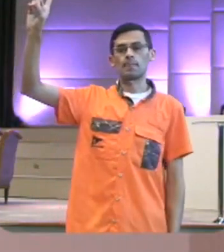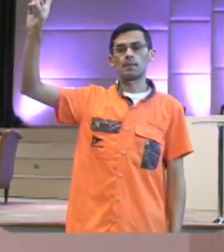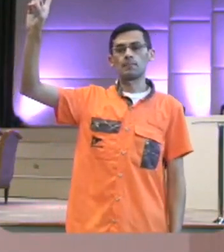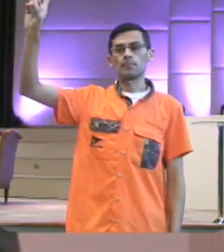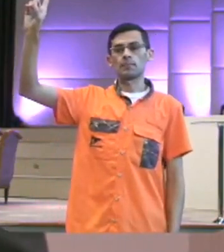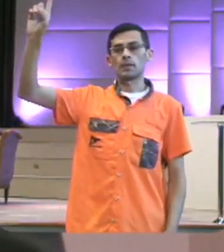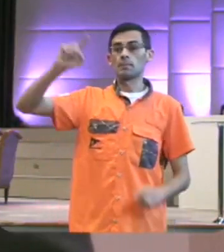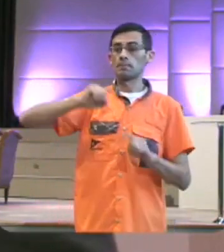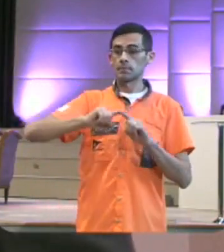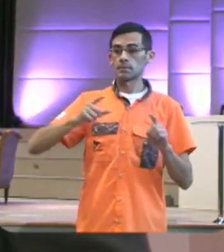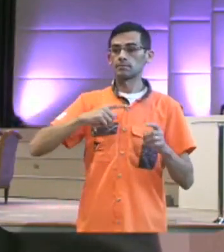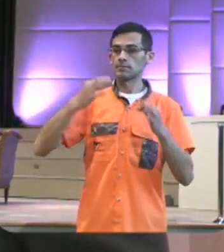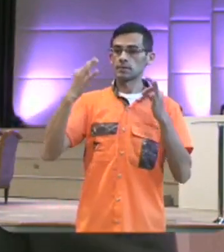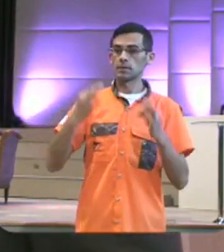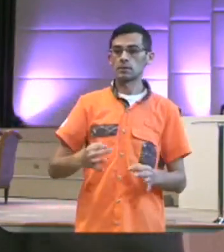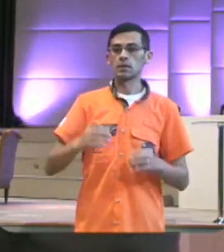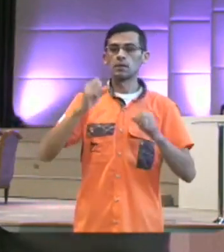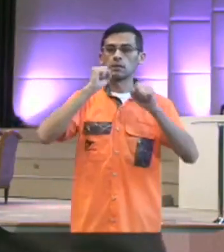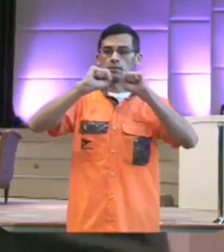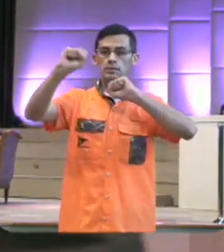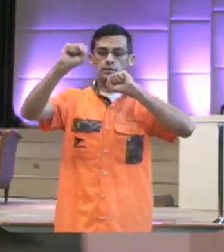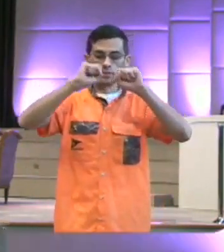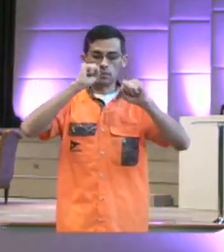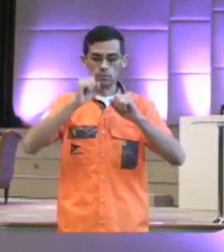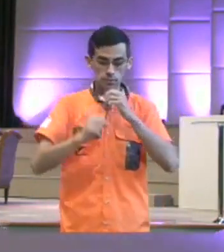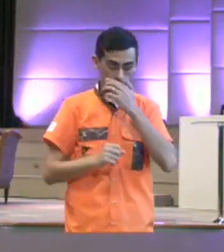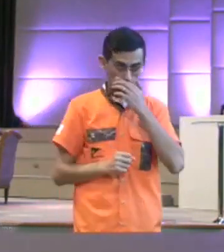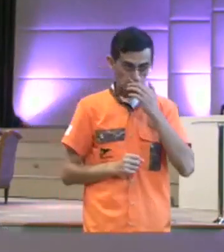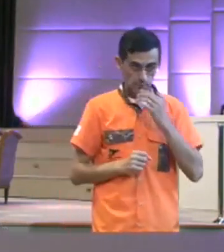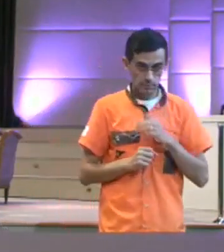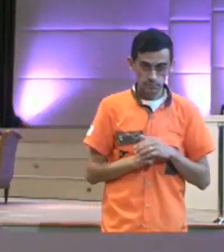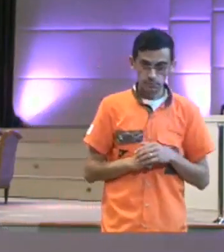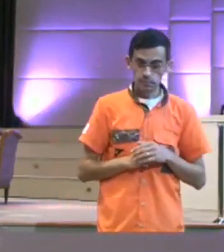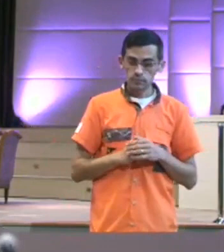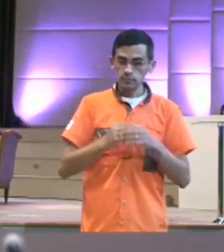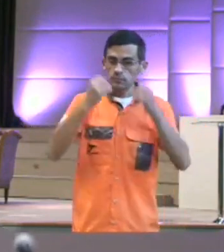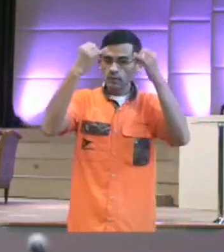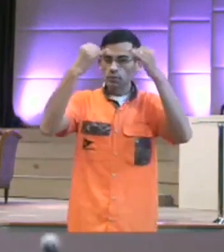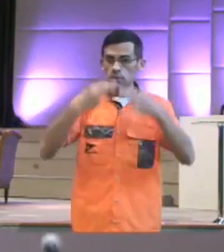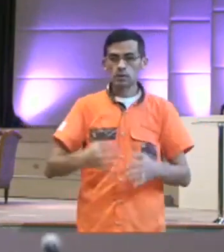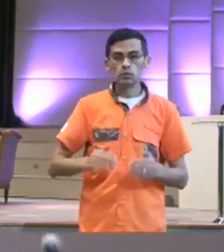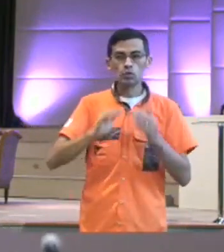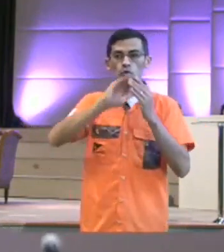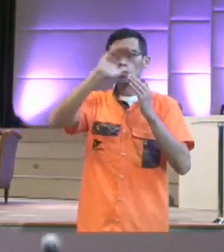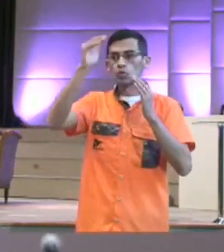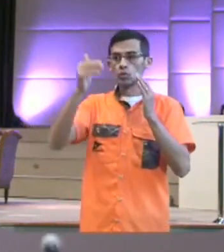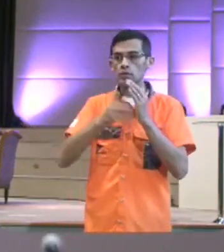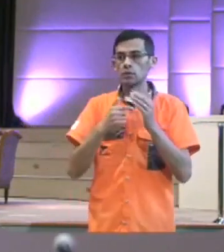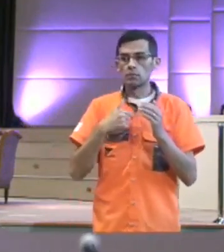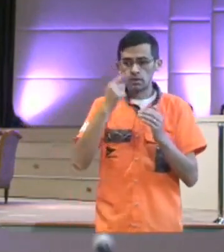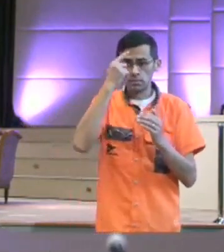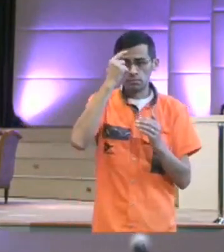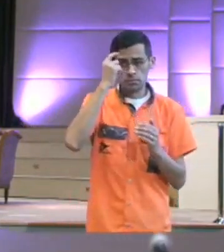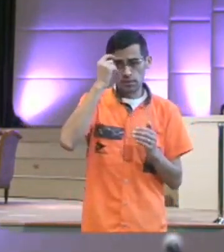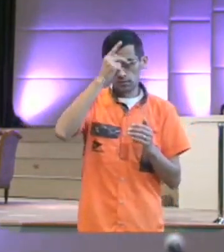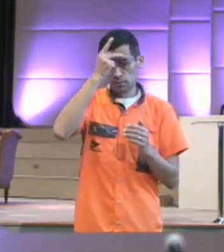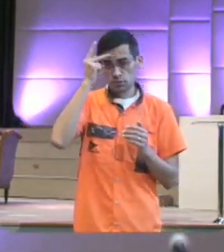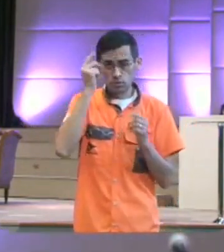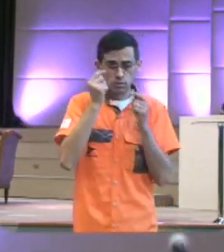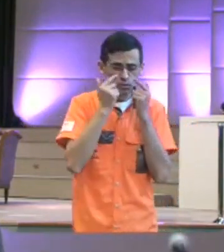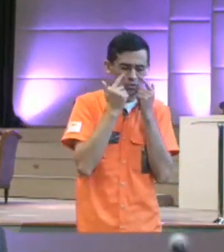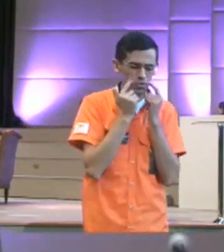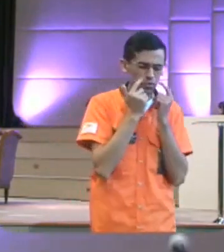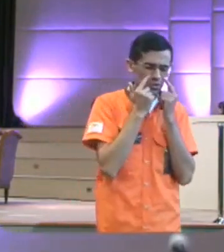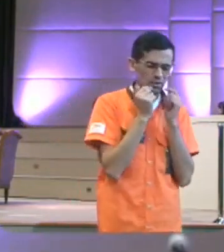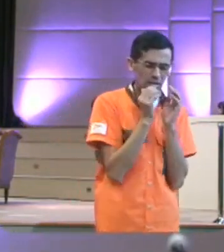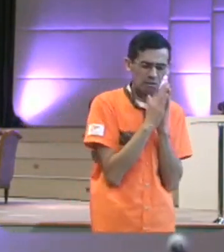para confirmar isso, o livro dos Salmos diz que cada lágrima que um filho dele